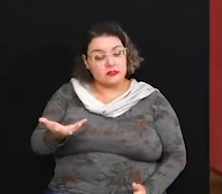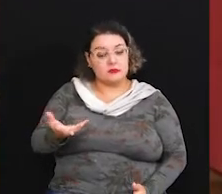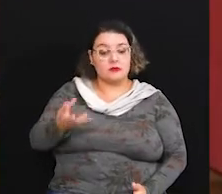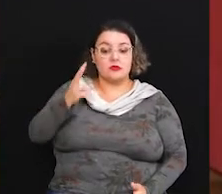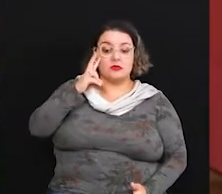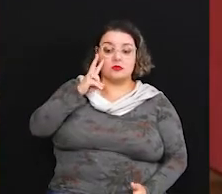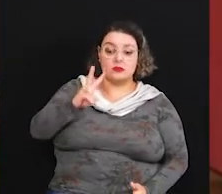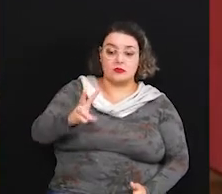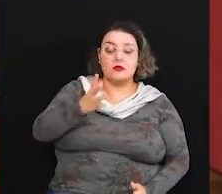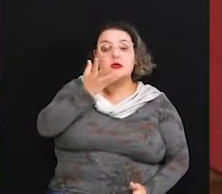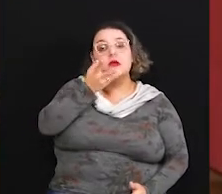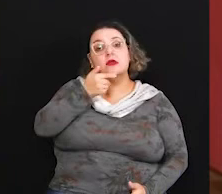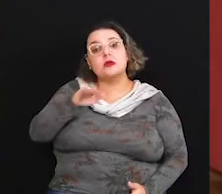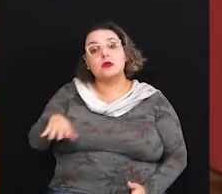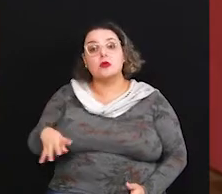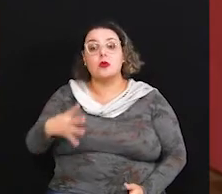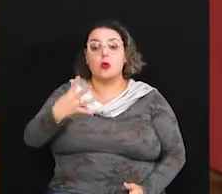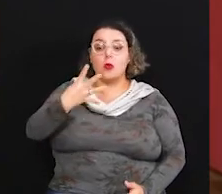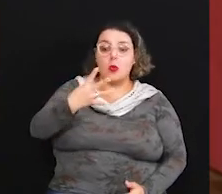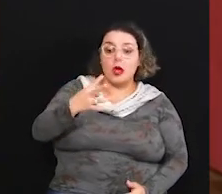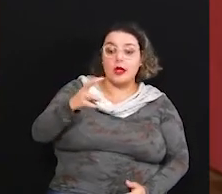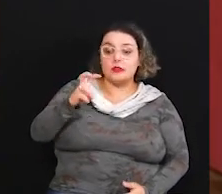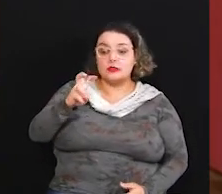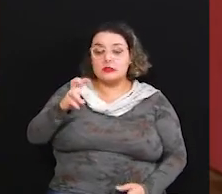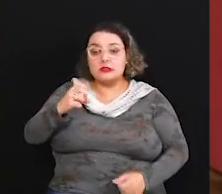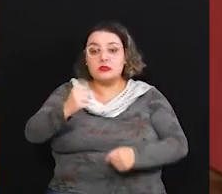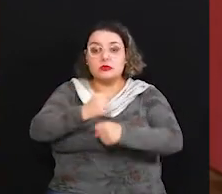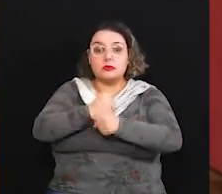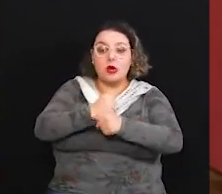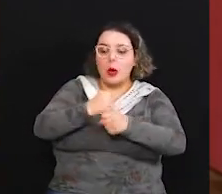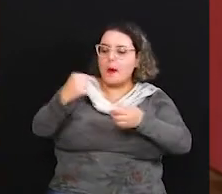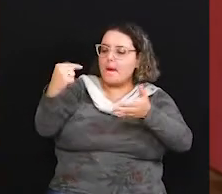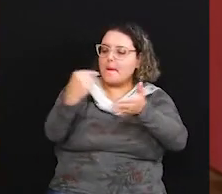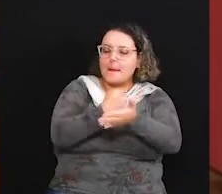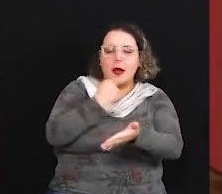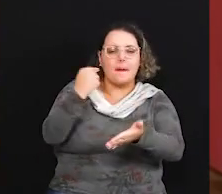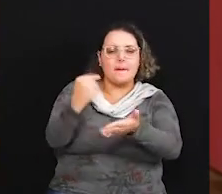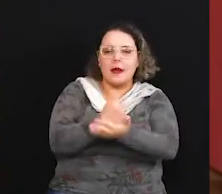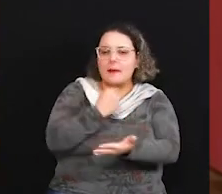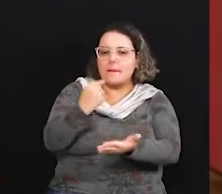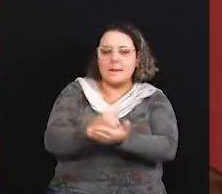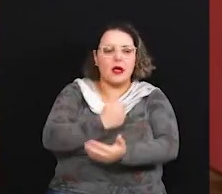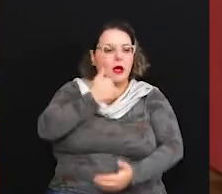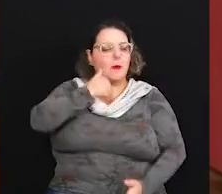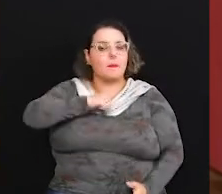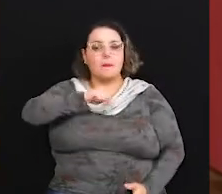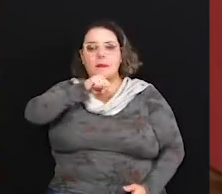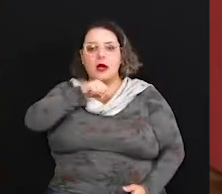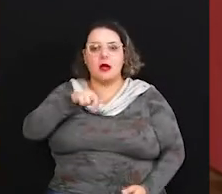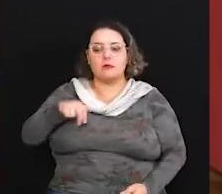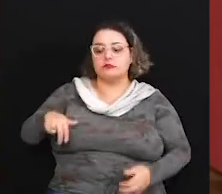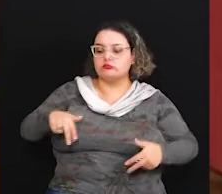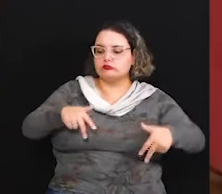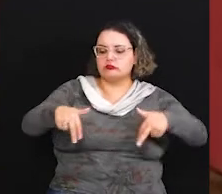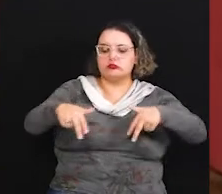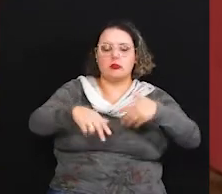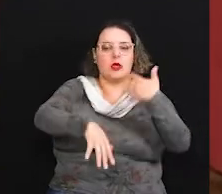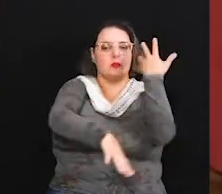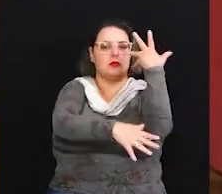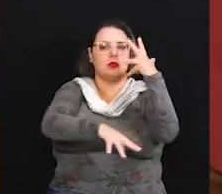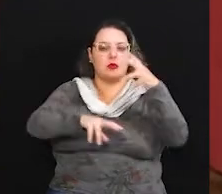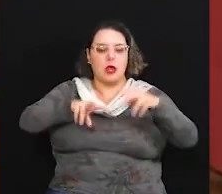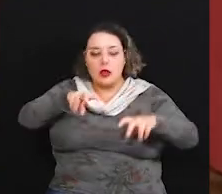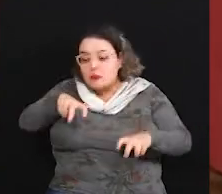Quando a gente vê crianças com 4, com 5 anos, fazendo perguntas para a mãe, passeando numa